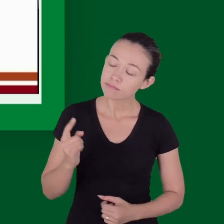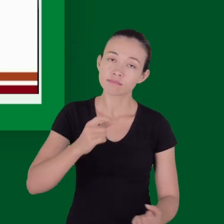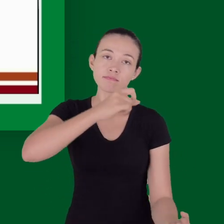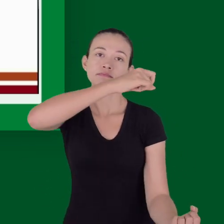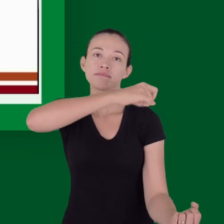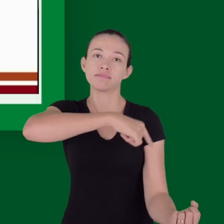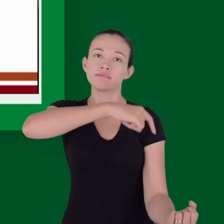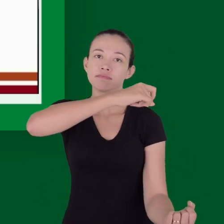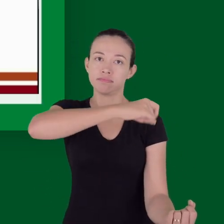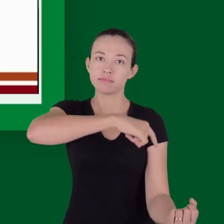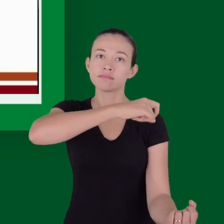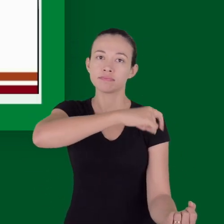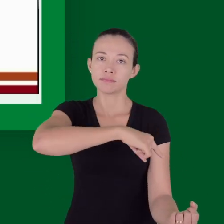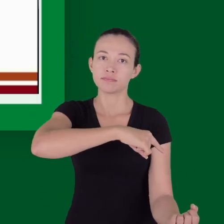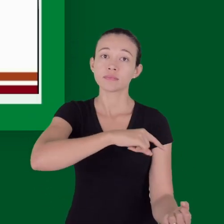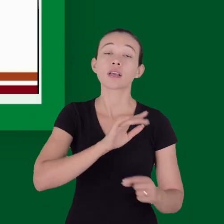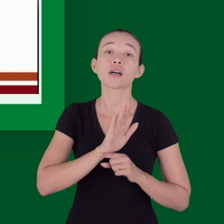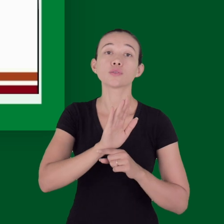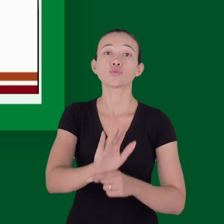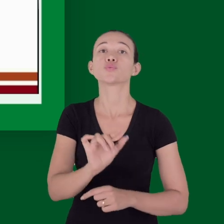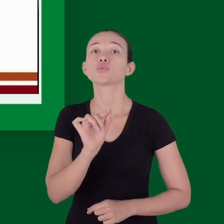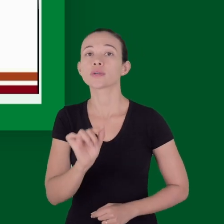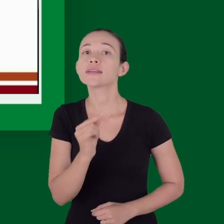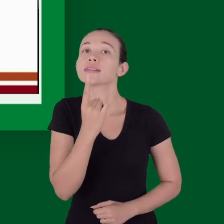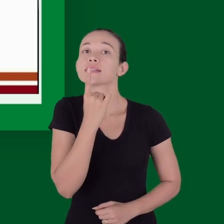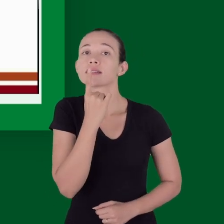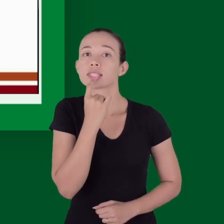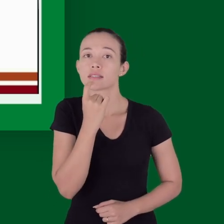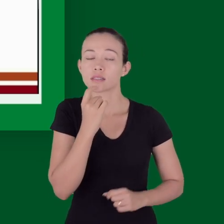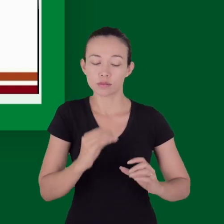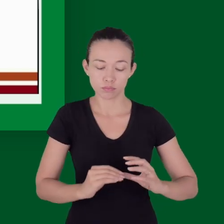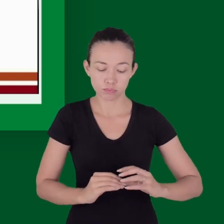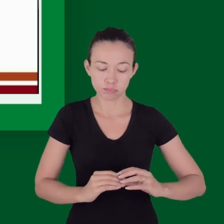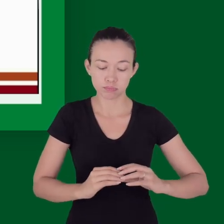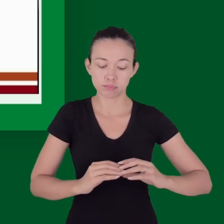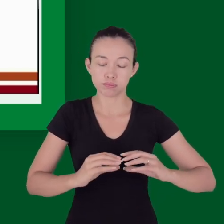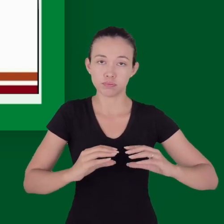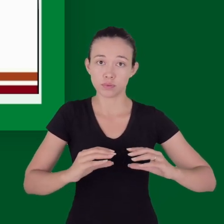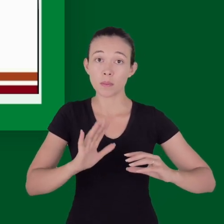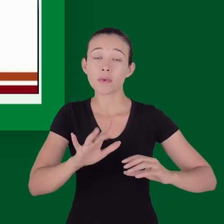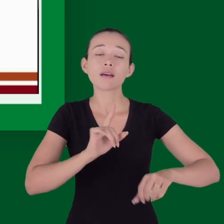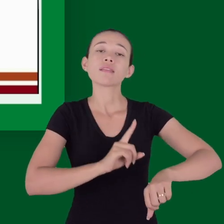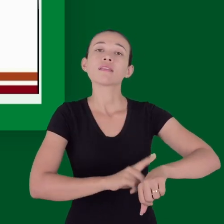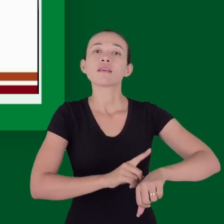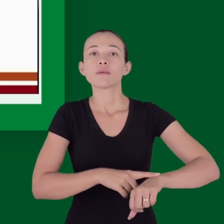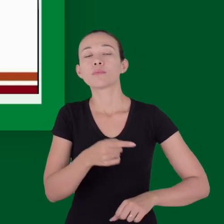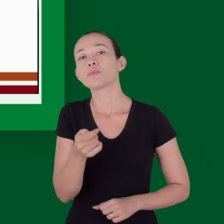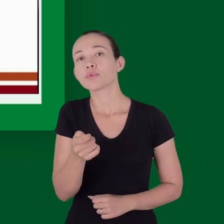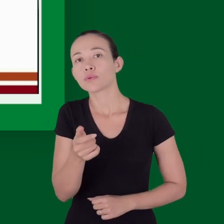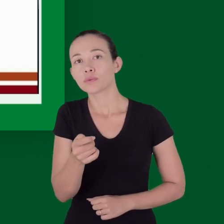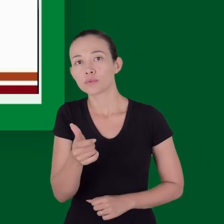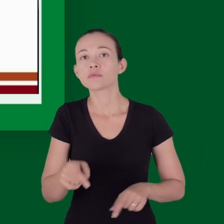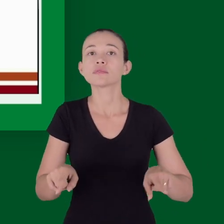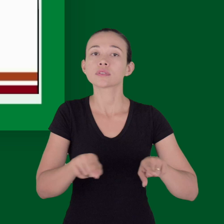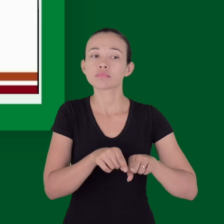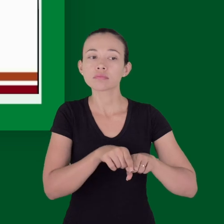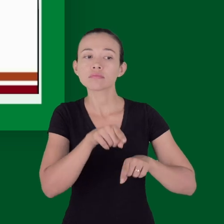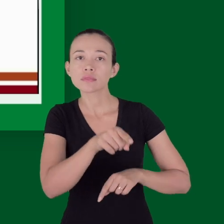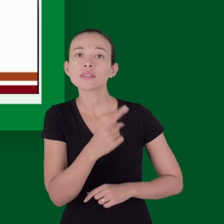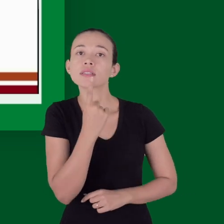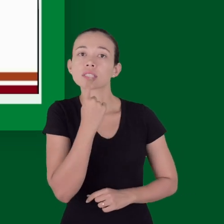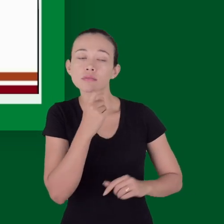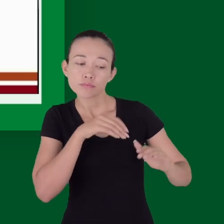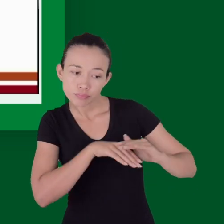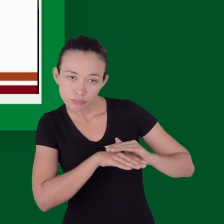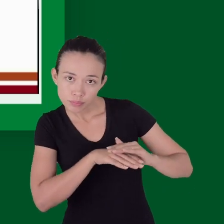cristaloides isotônicas né Eh eles agem Como efetivos expansores de volume por um curto período